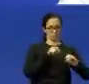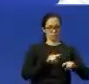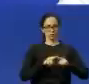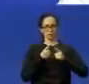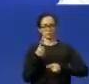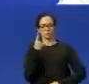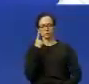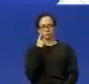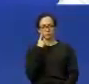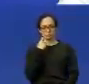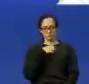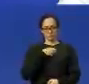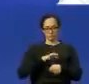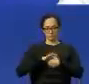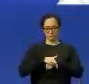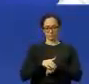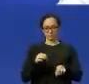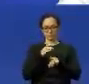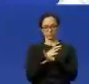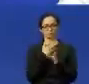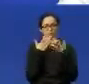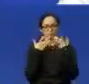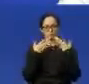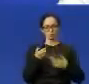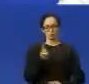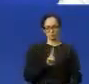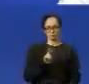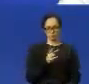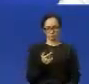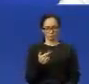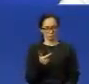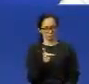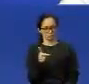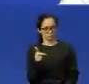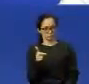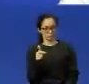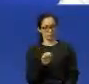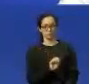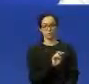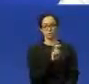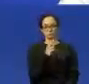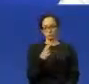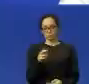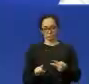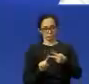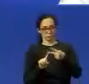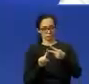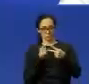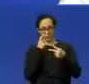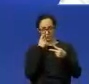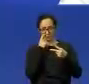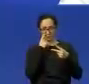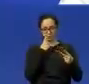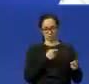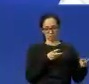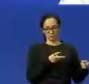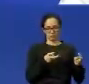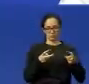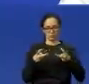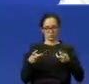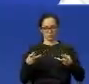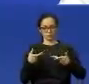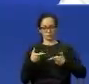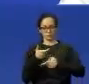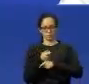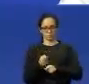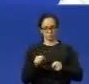ainda não assegura o uso das 4 cores no mesmo logotipo. Uma segunda interpretação é considerar que todas as marcações